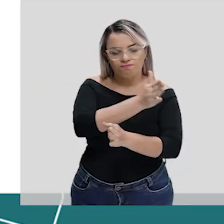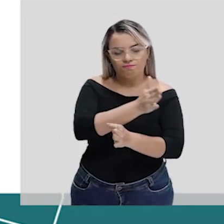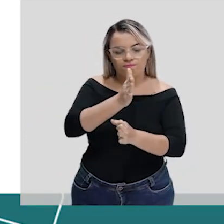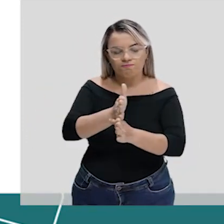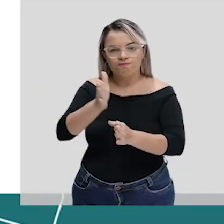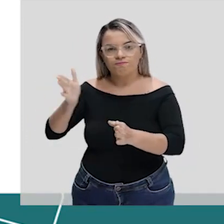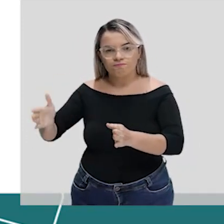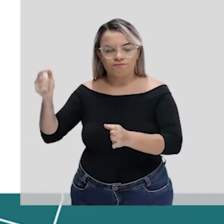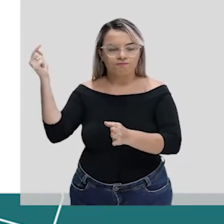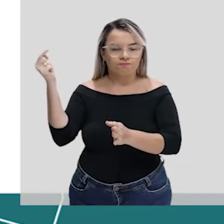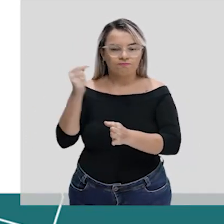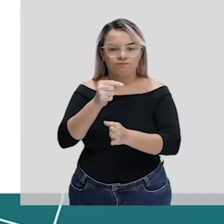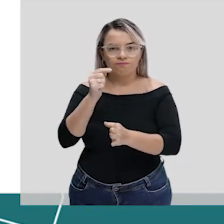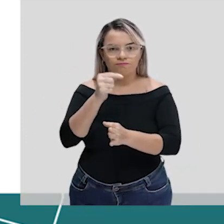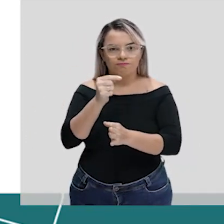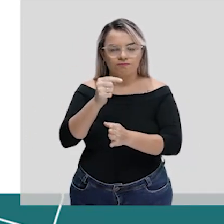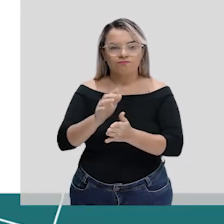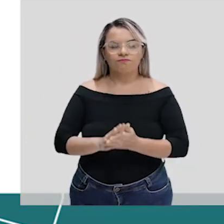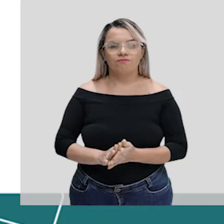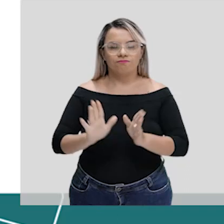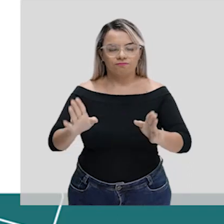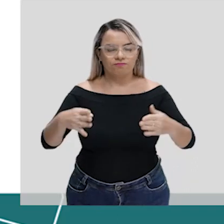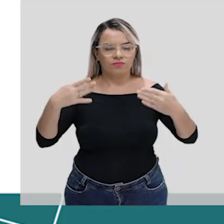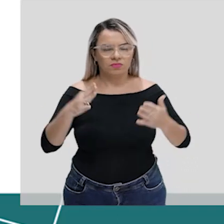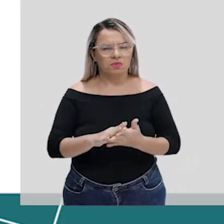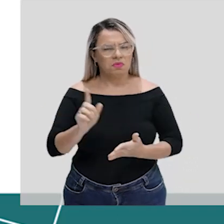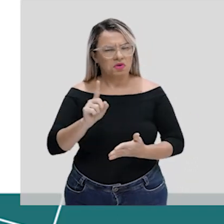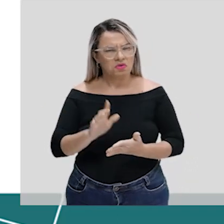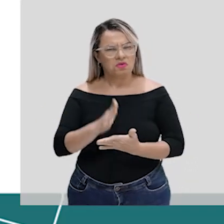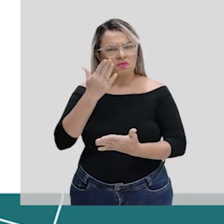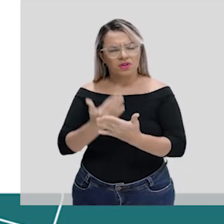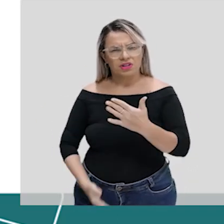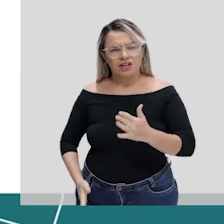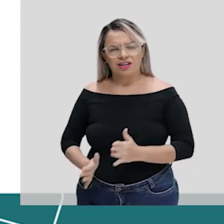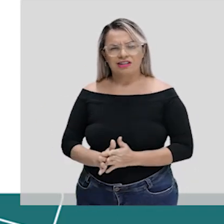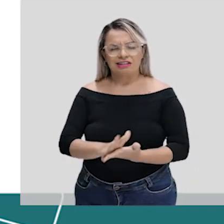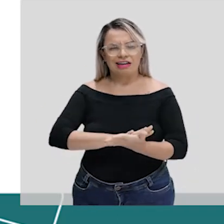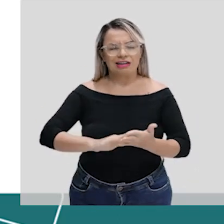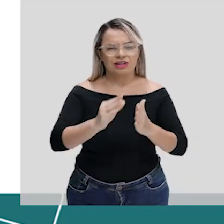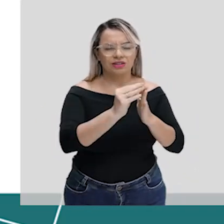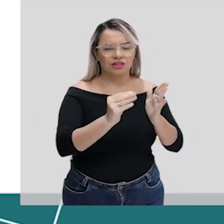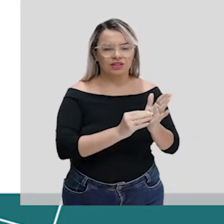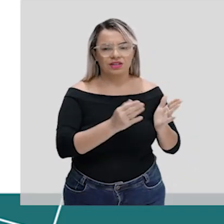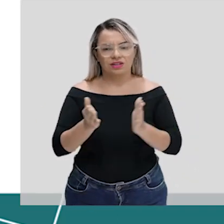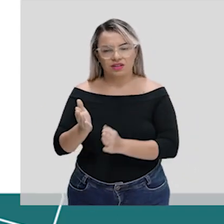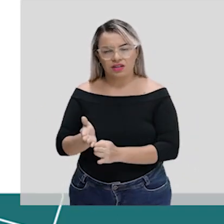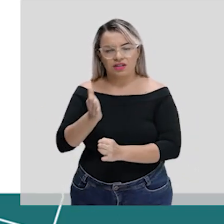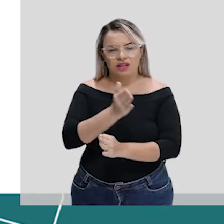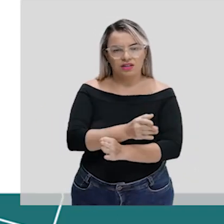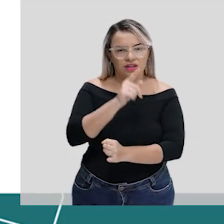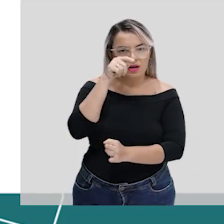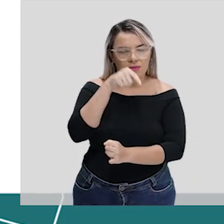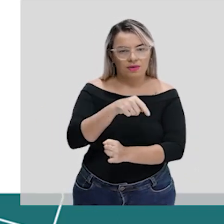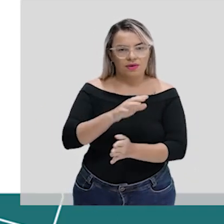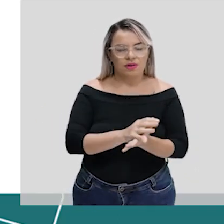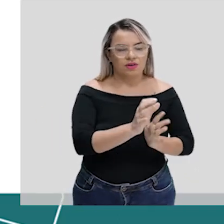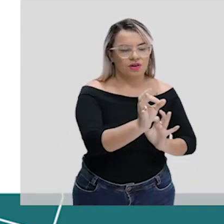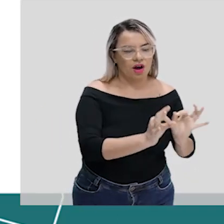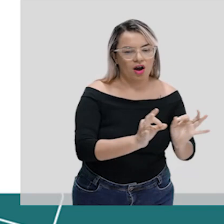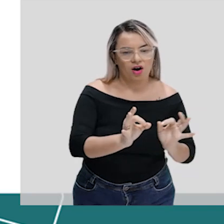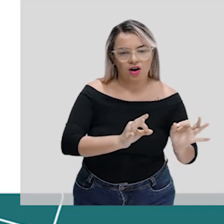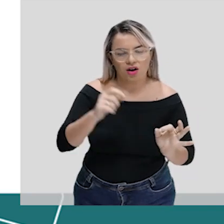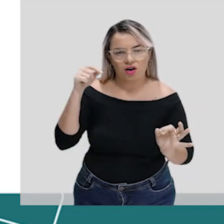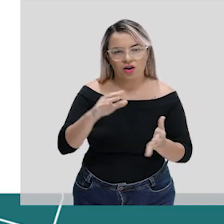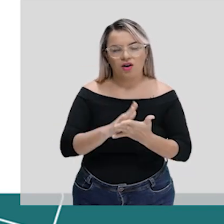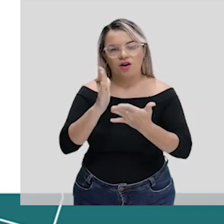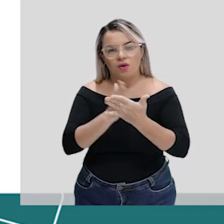para você não perder nada desse conteúdo, ok? Essa aqui é só a primeira parte. Então, para você poder organizar tudo direitinho